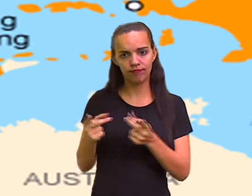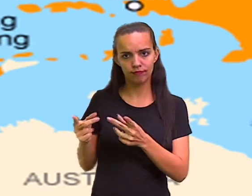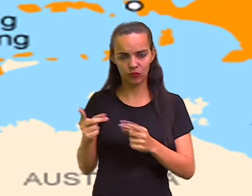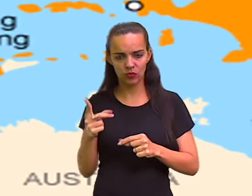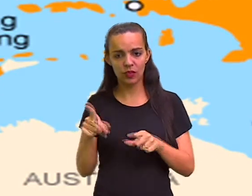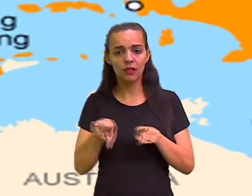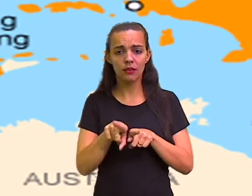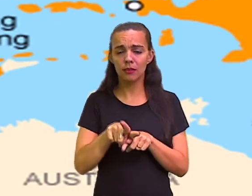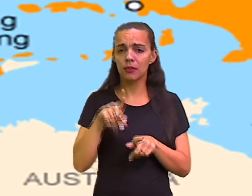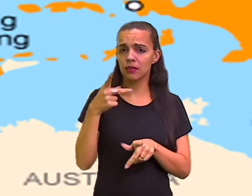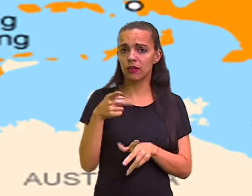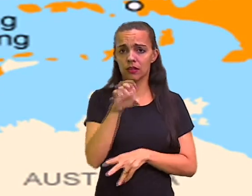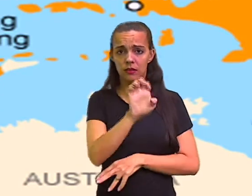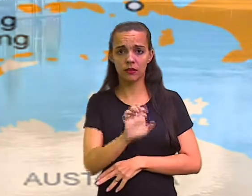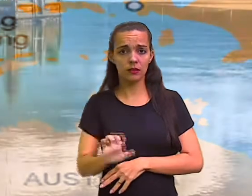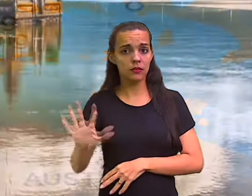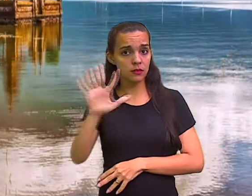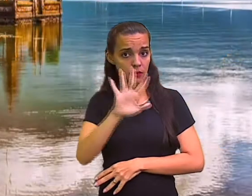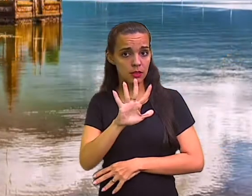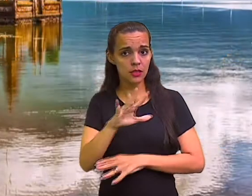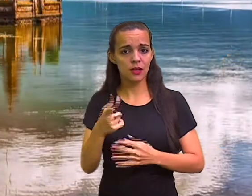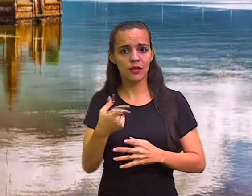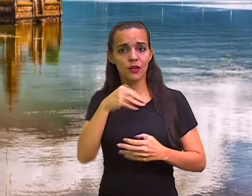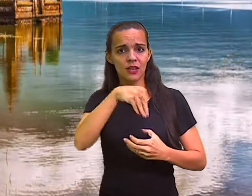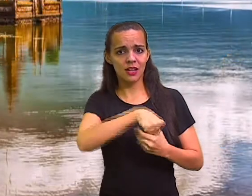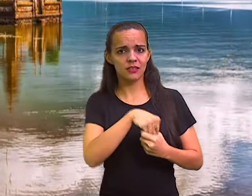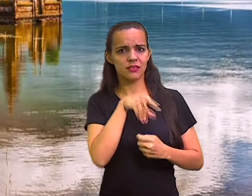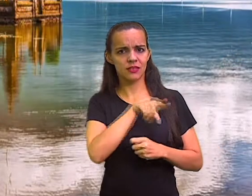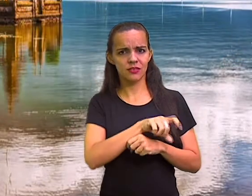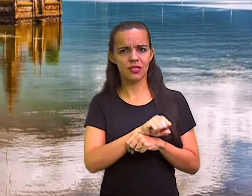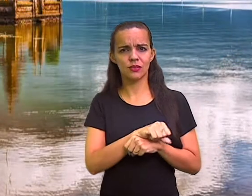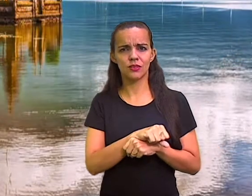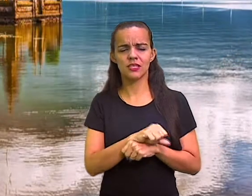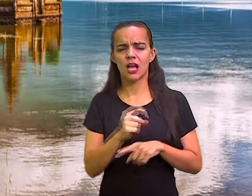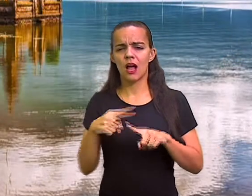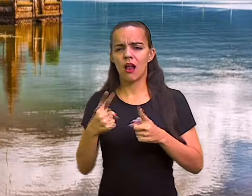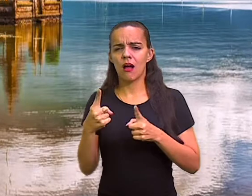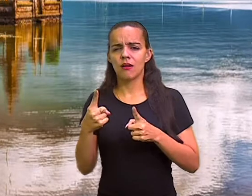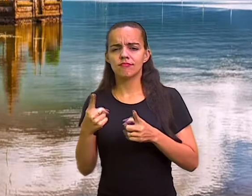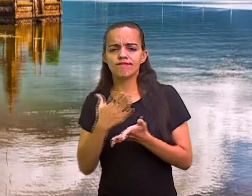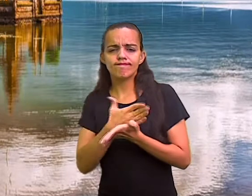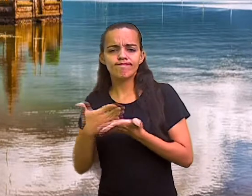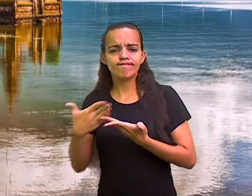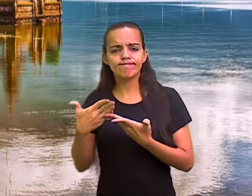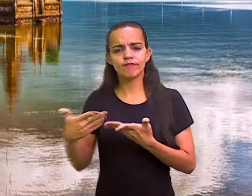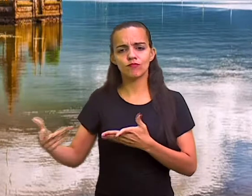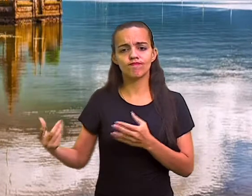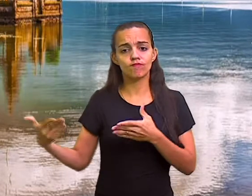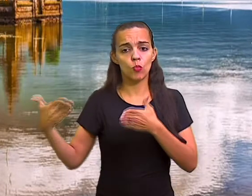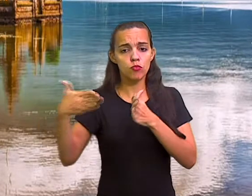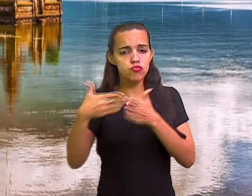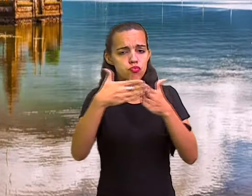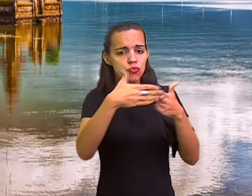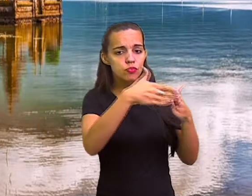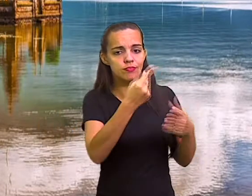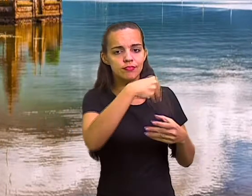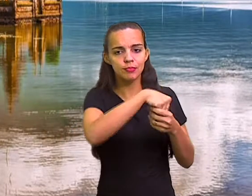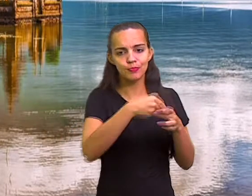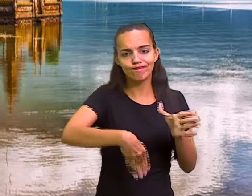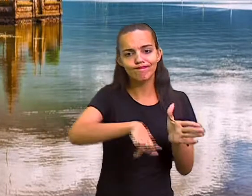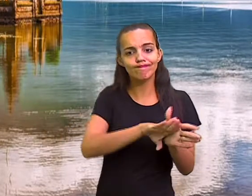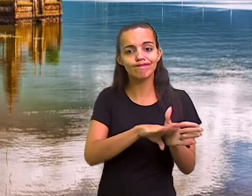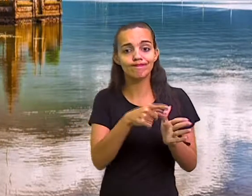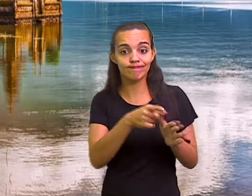estados. Por volta do século X, com a chegada de navegadores árabes provenientes de Omã e da